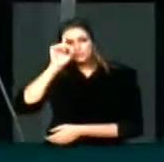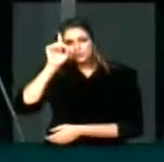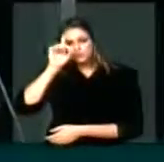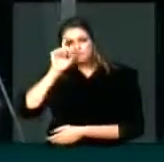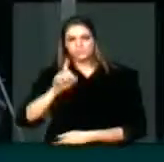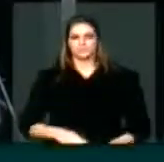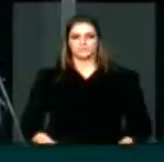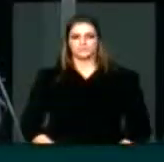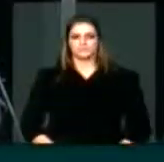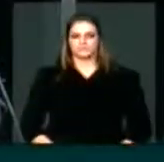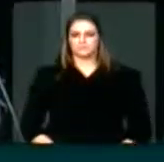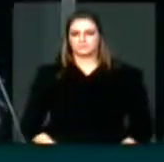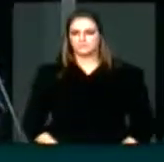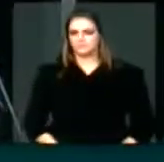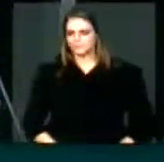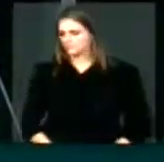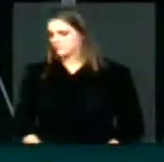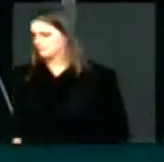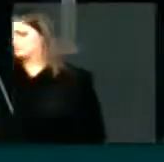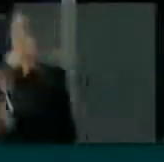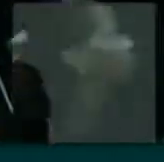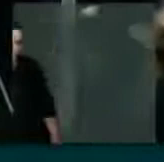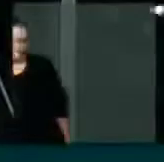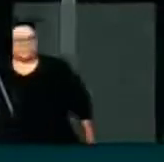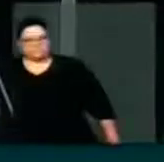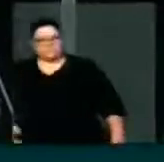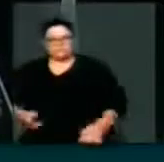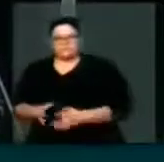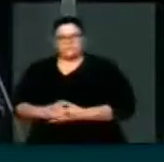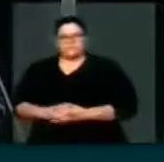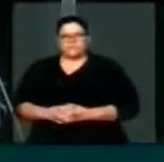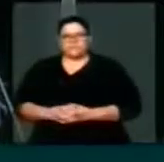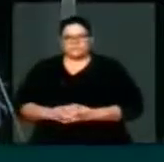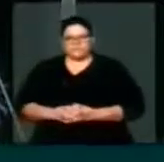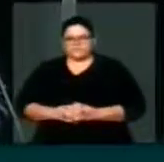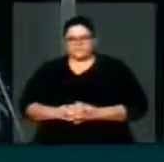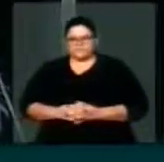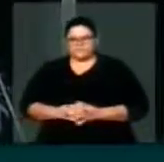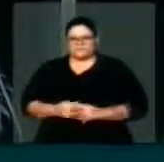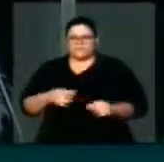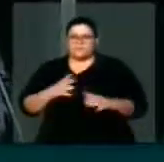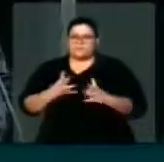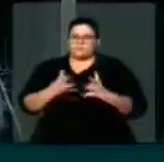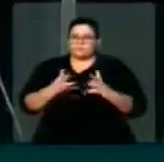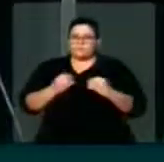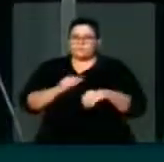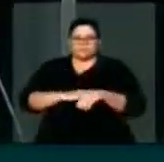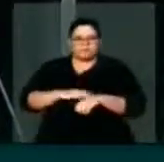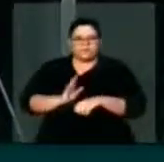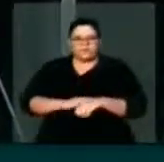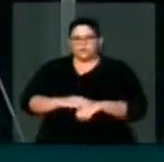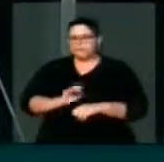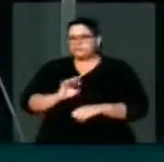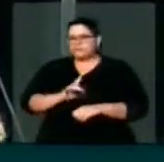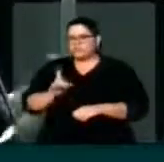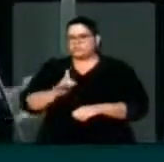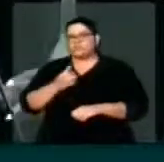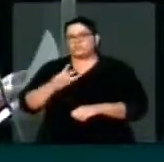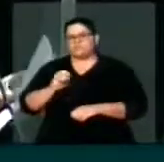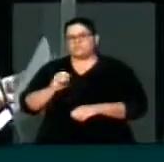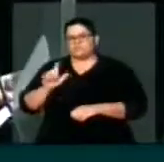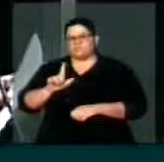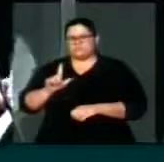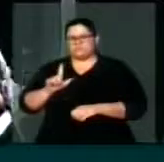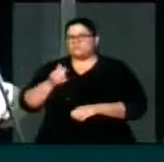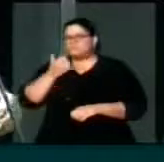A transgenia vai exigir, porque para crescer mais, maior consumo de água, muito mais do que 30 litros dia. Poxa, o